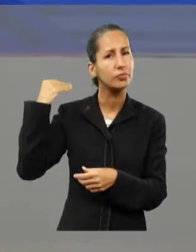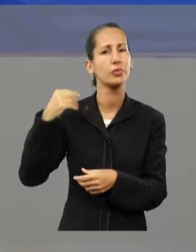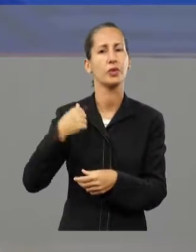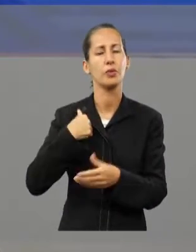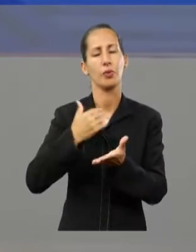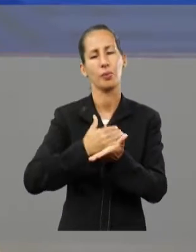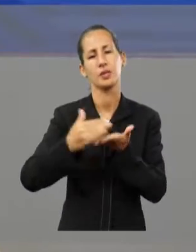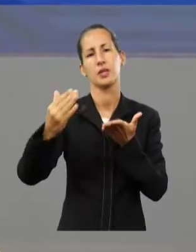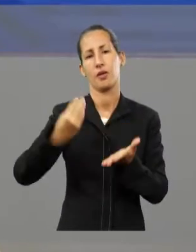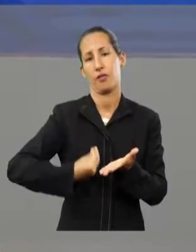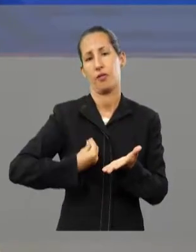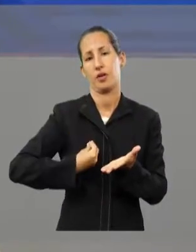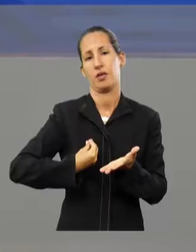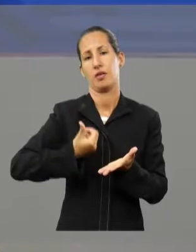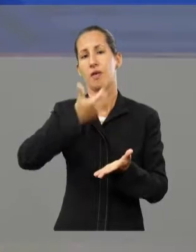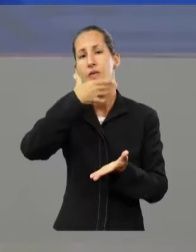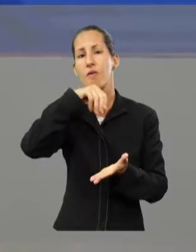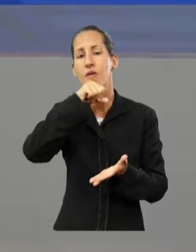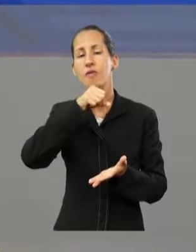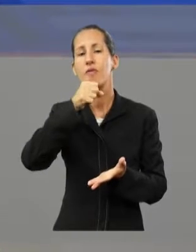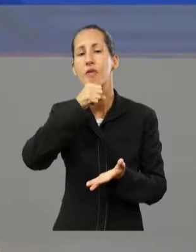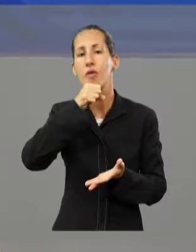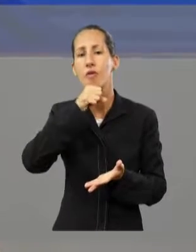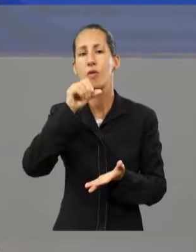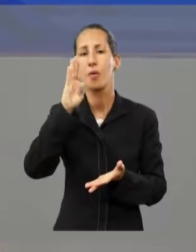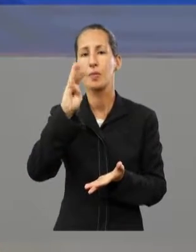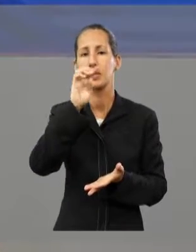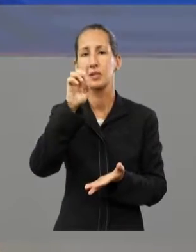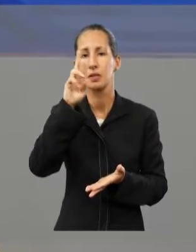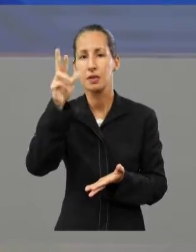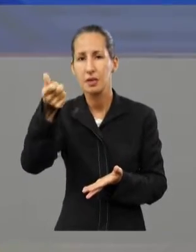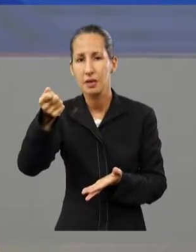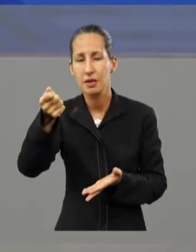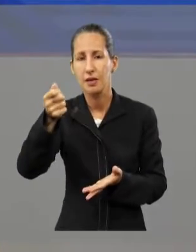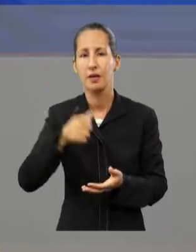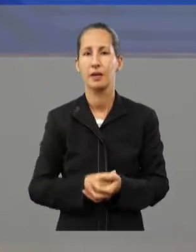Comecei a minha vida, meu avô me deu uma bezerra, a bezerra